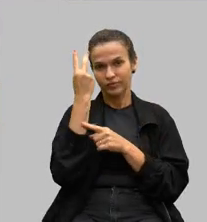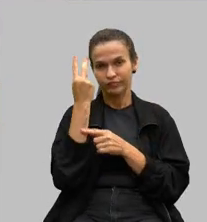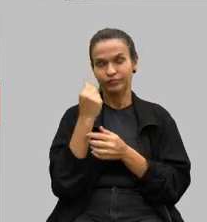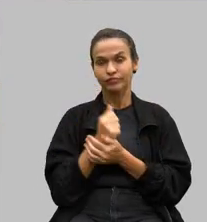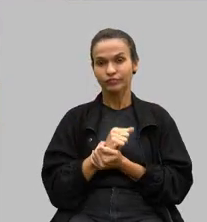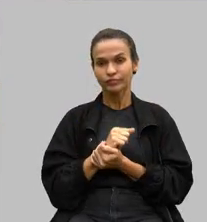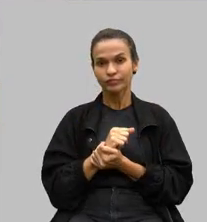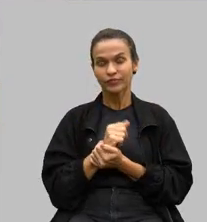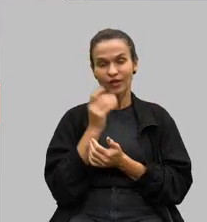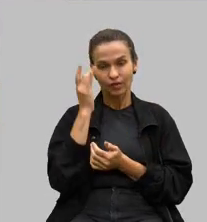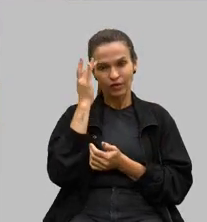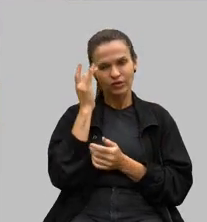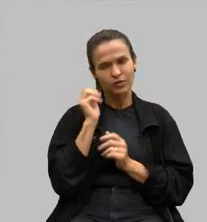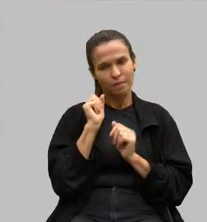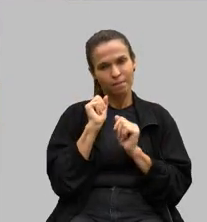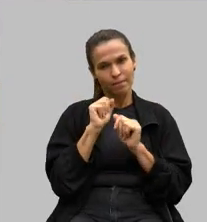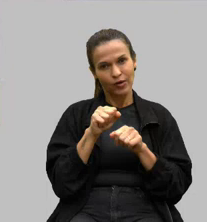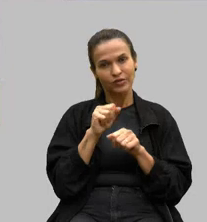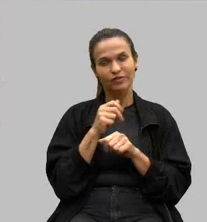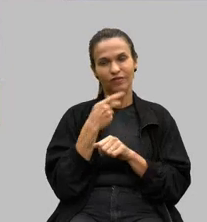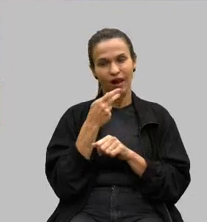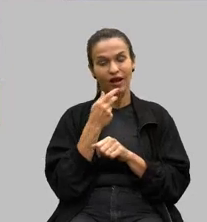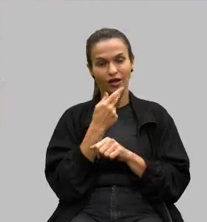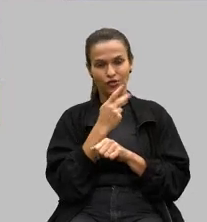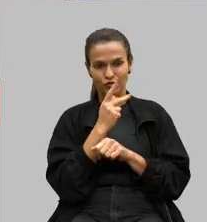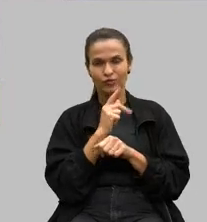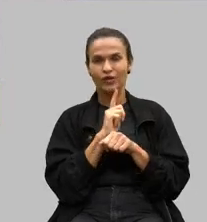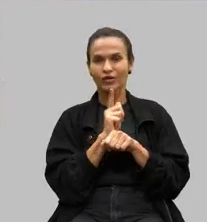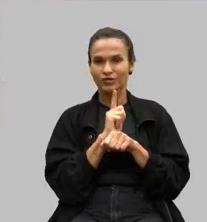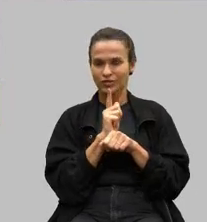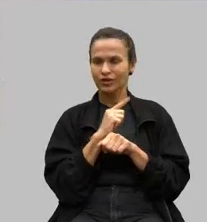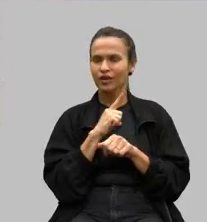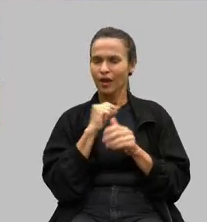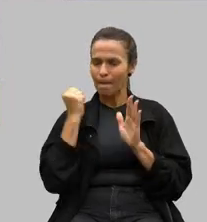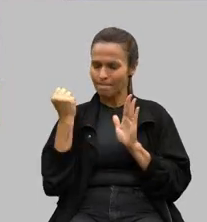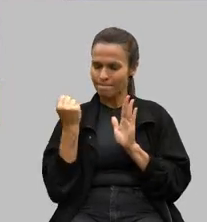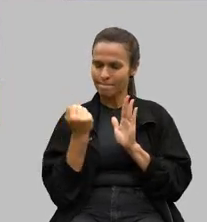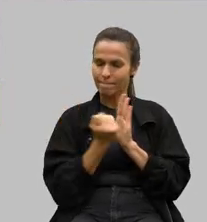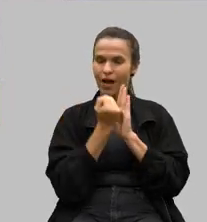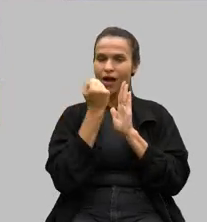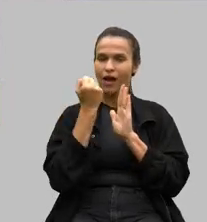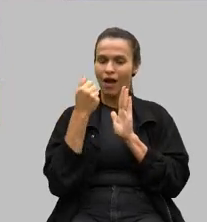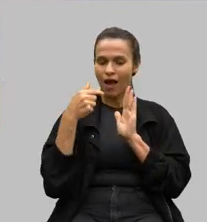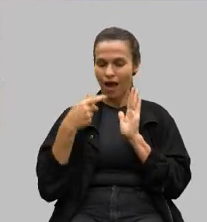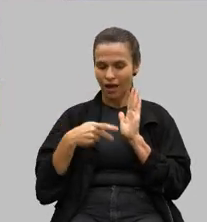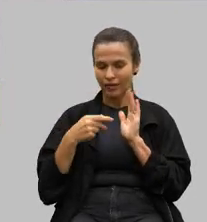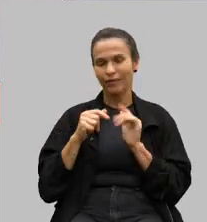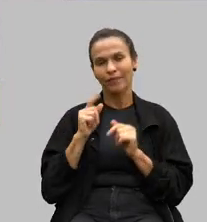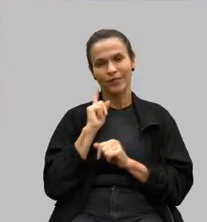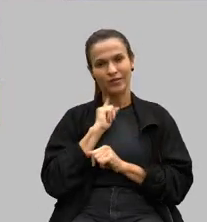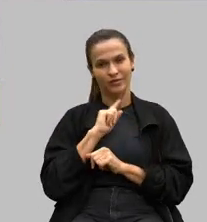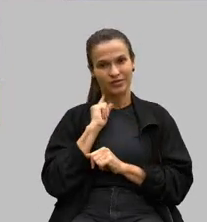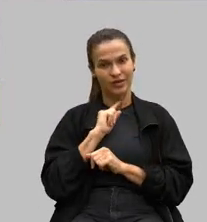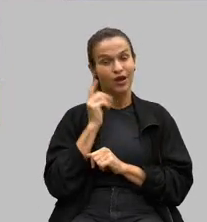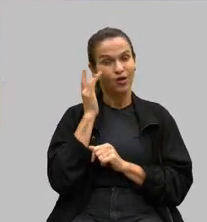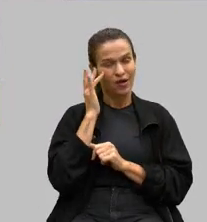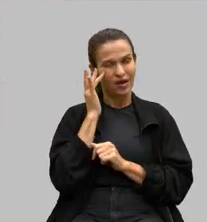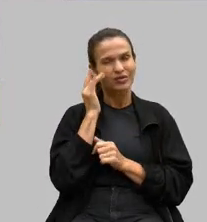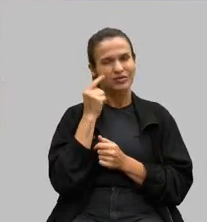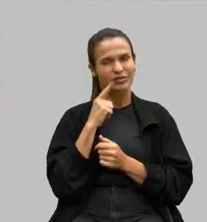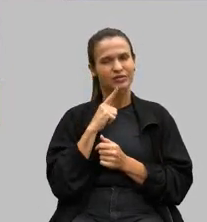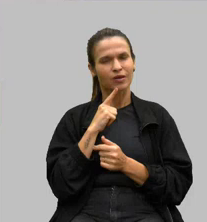acho que a gente pode dizer que a sua gestão já tem marca eh aqui em Minas Gerais eu acho que você tem deixado um